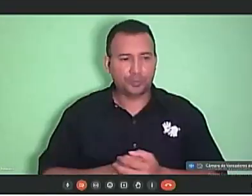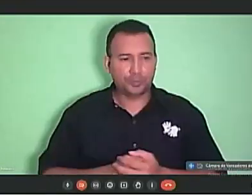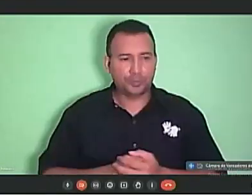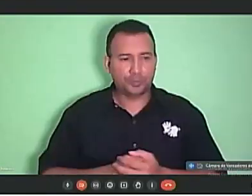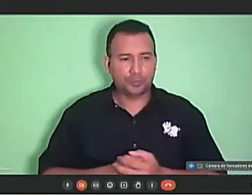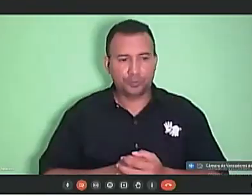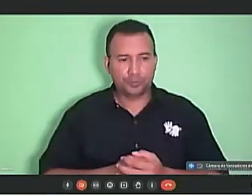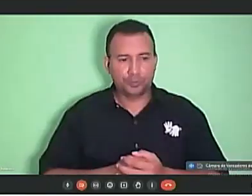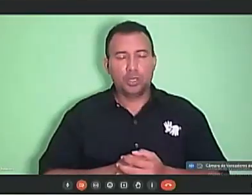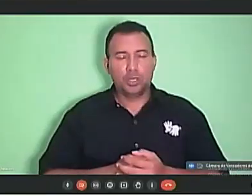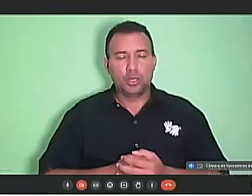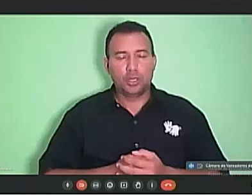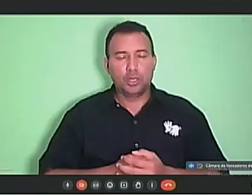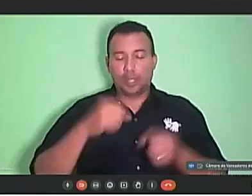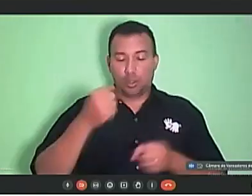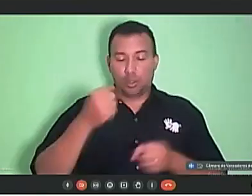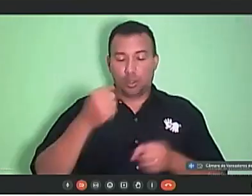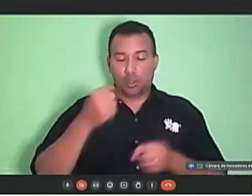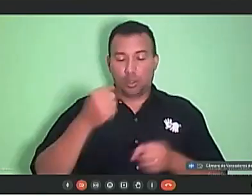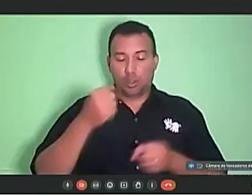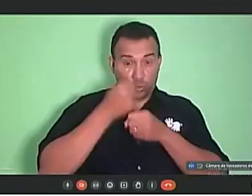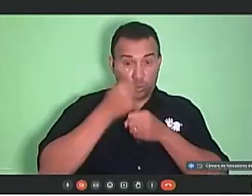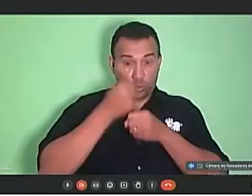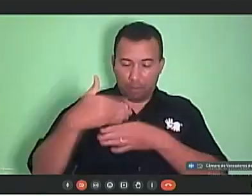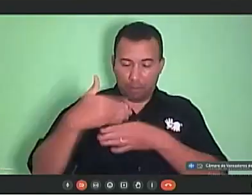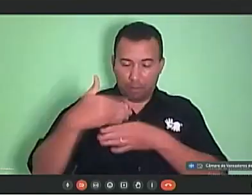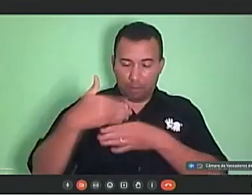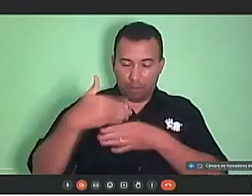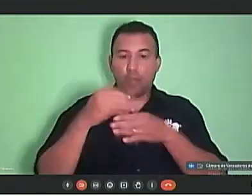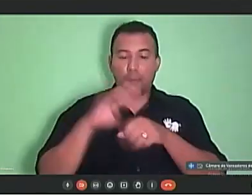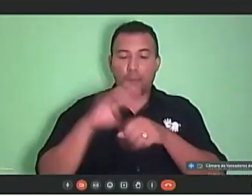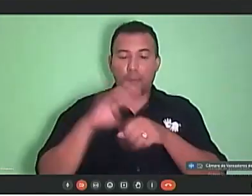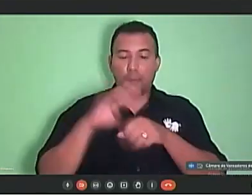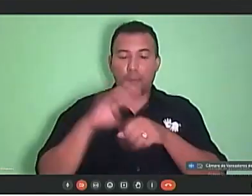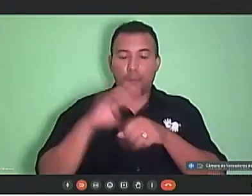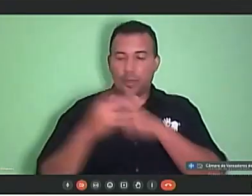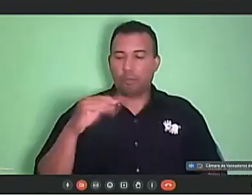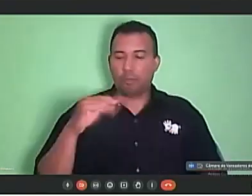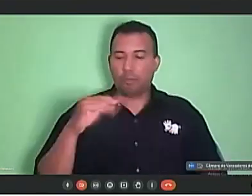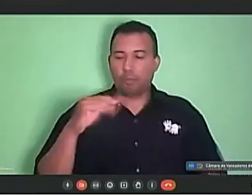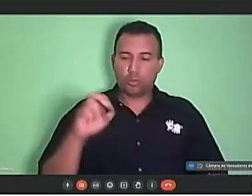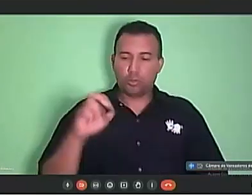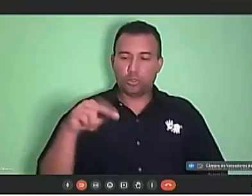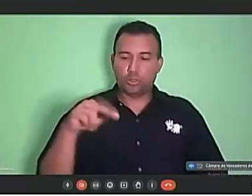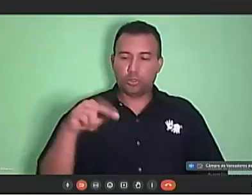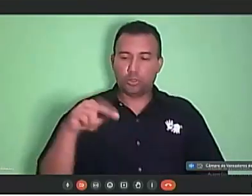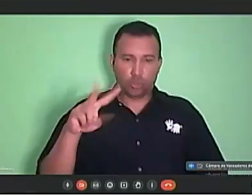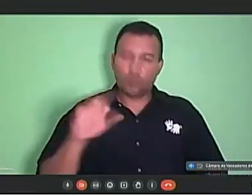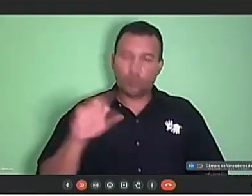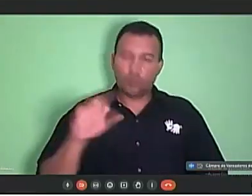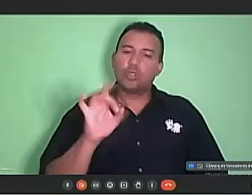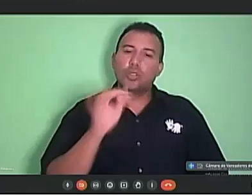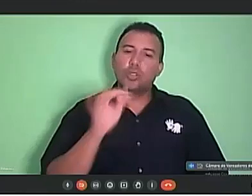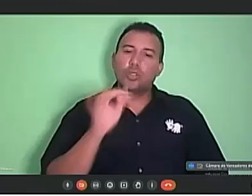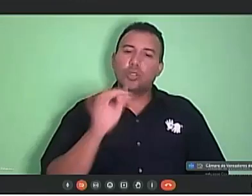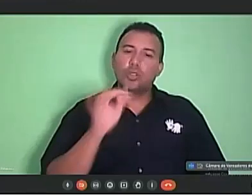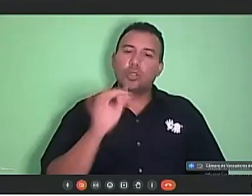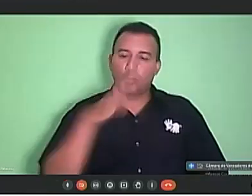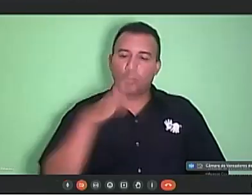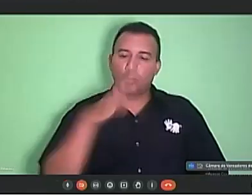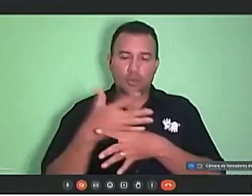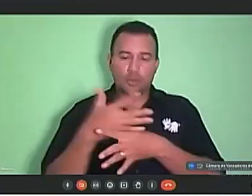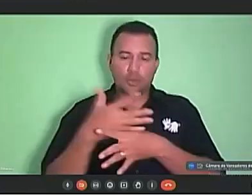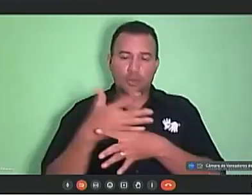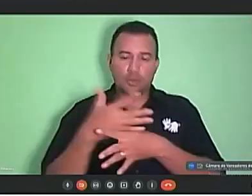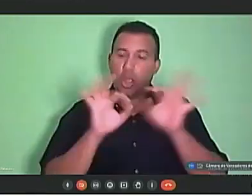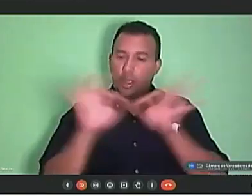dique de contenção. Um exemplo é para o bairro Ponte Nova, apenas como exemplo para o resto da cidade, mas o sistema se aplica